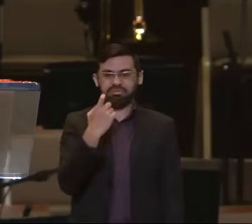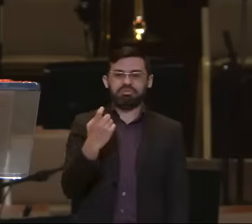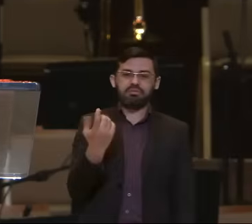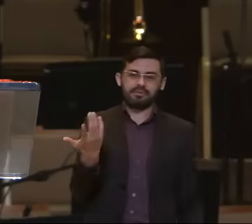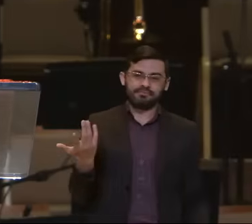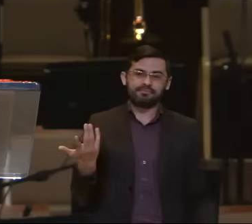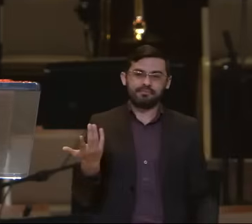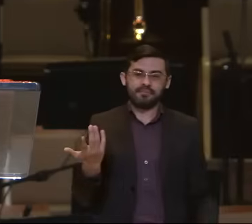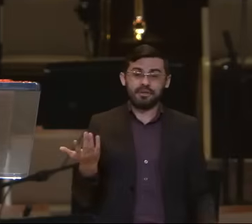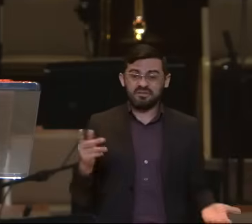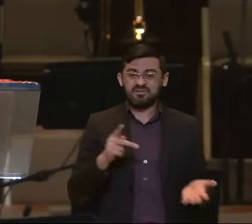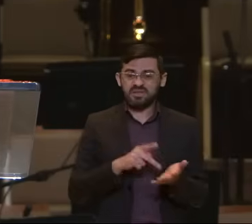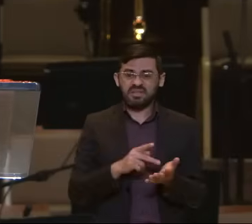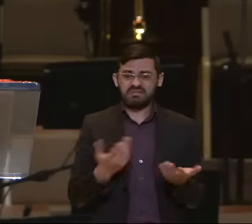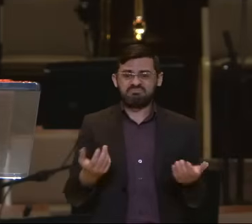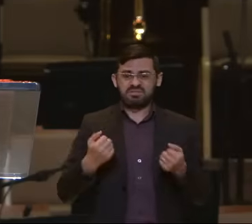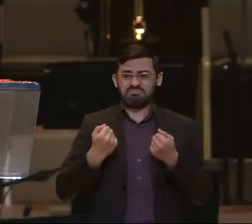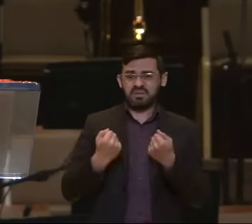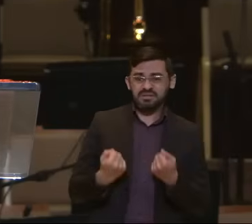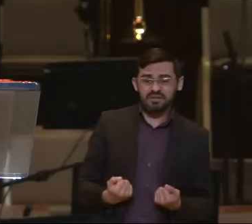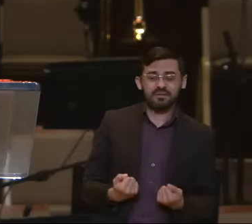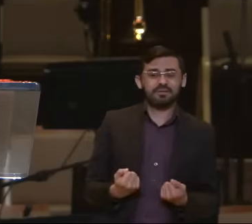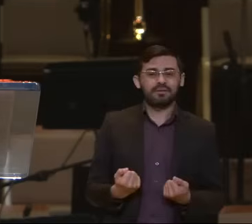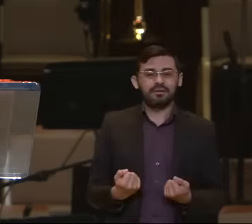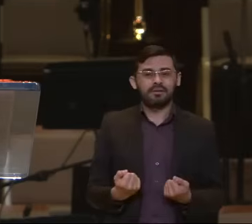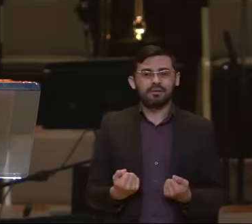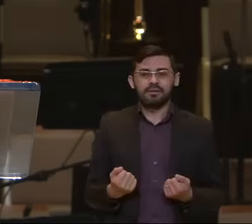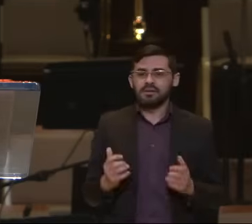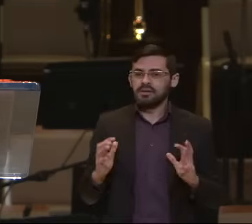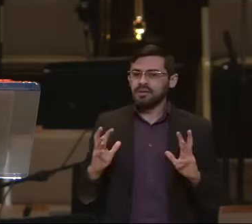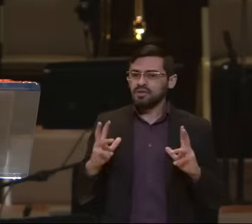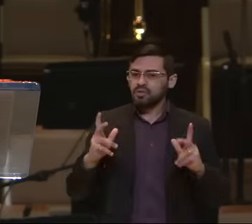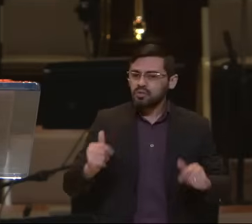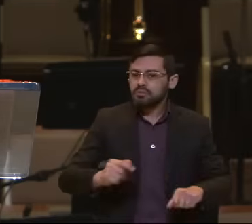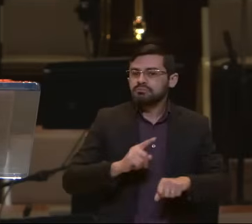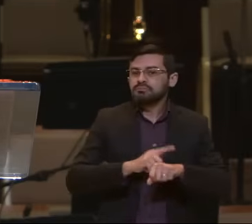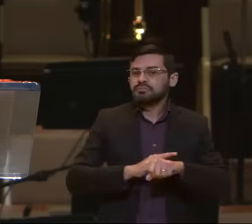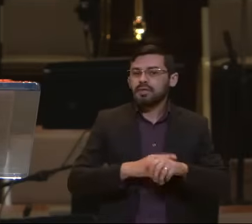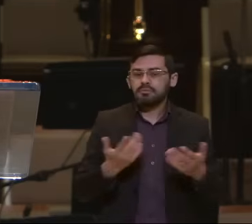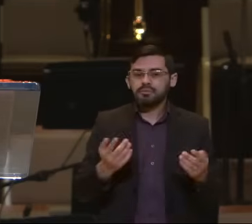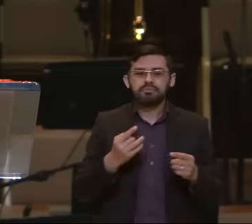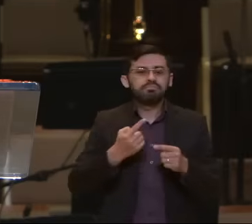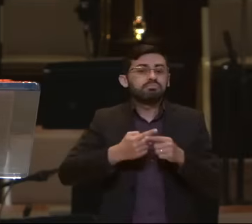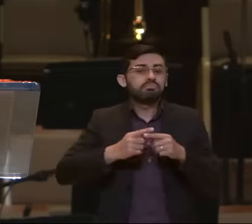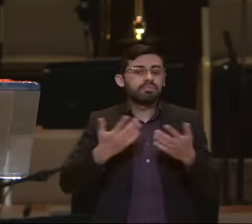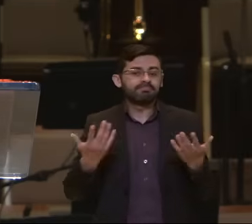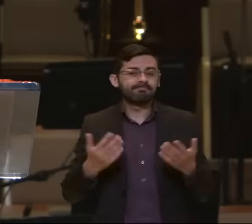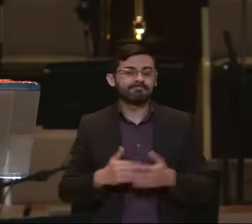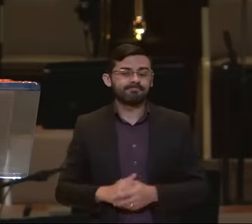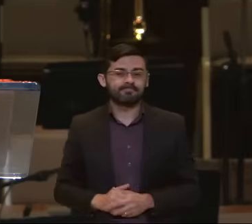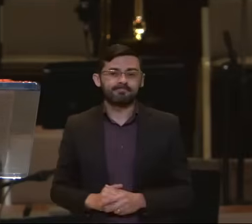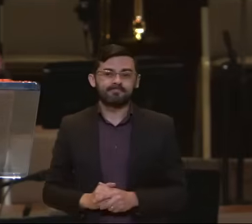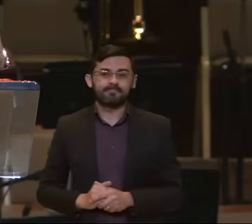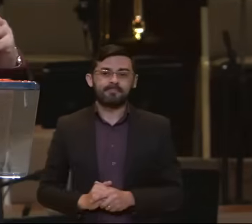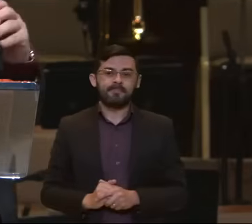essa palavra é uma palavra tão forte em todos os tempos. Por quê?